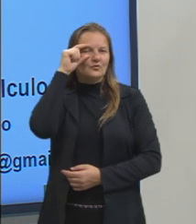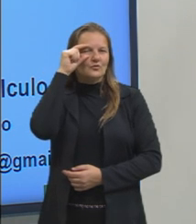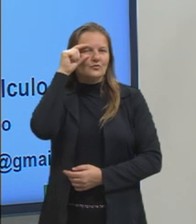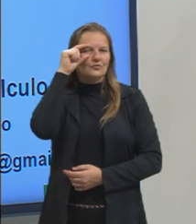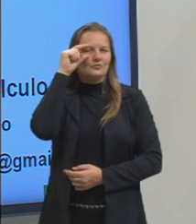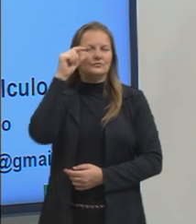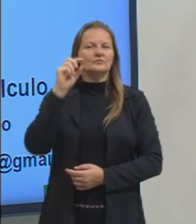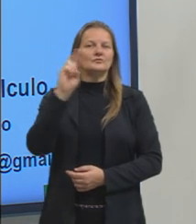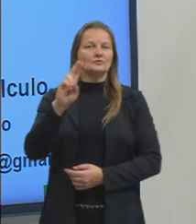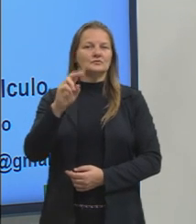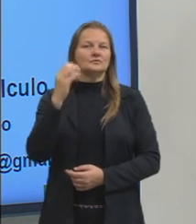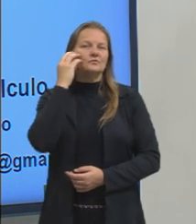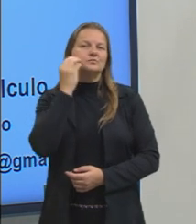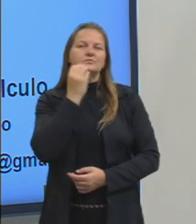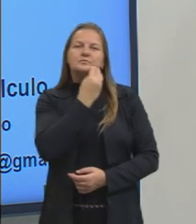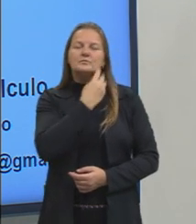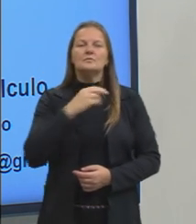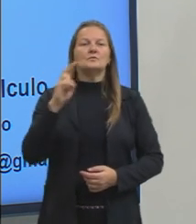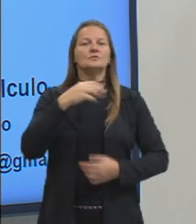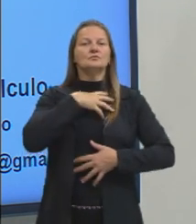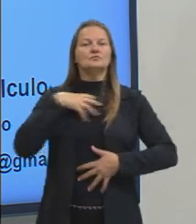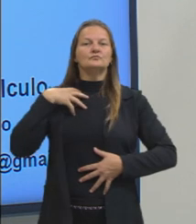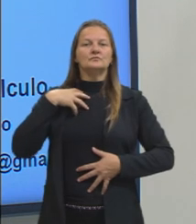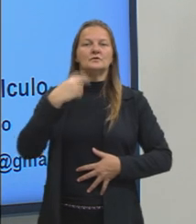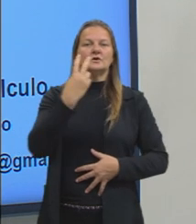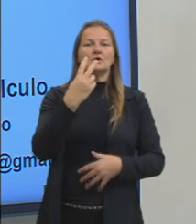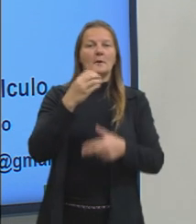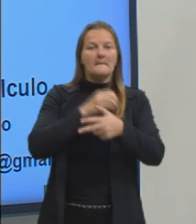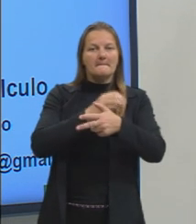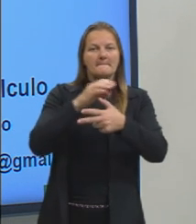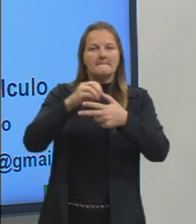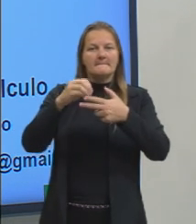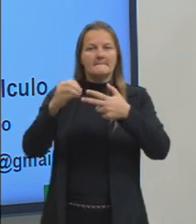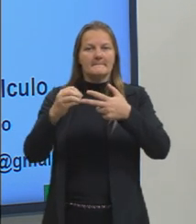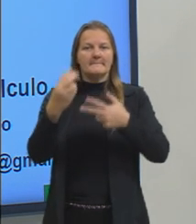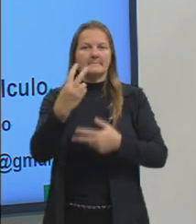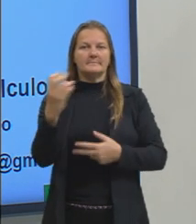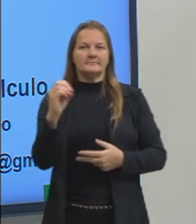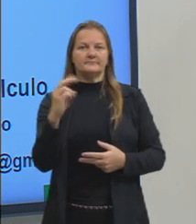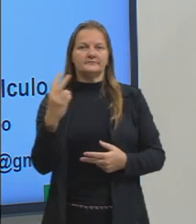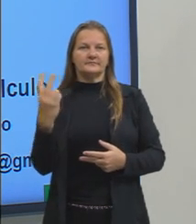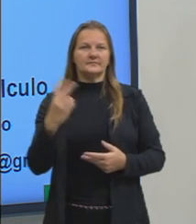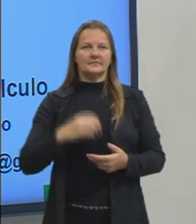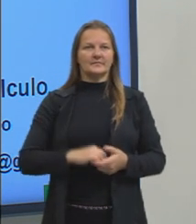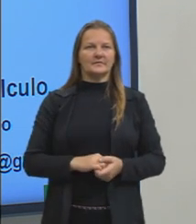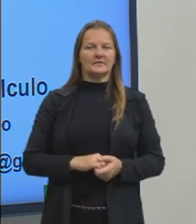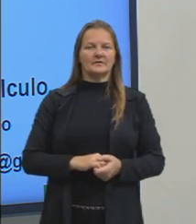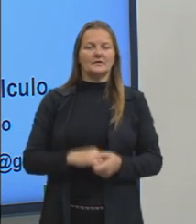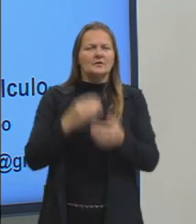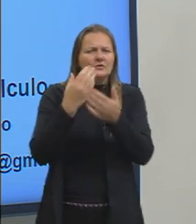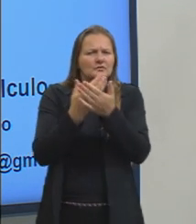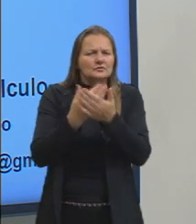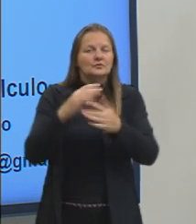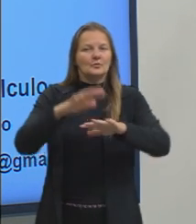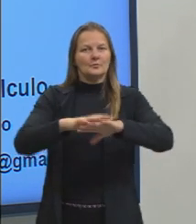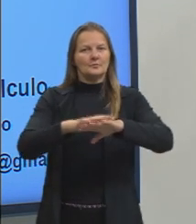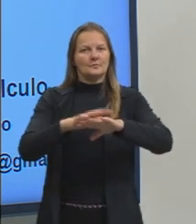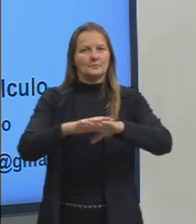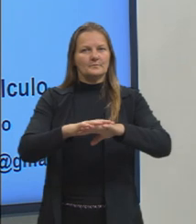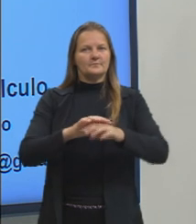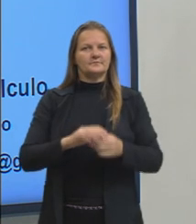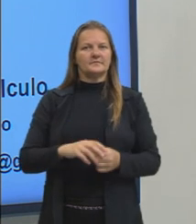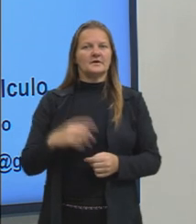também estou utilizando a camiseta então do pré-enem Seduc 2022 Hoje a gente vai dar continuidade ao nosso estudo sobre matemática